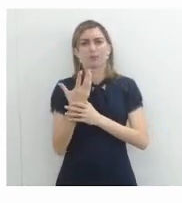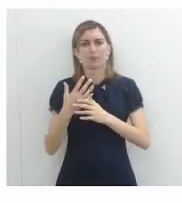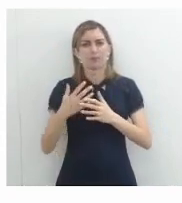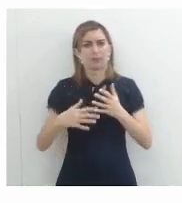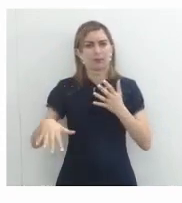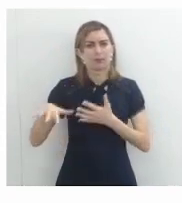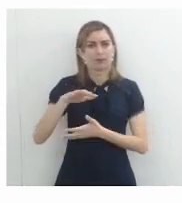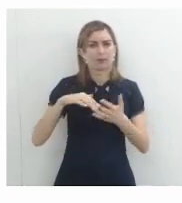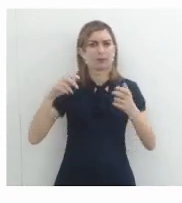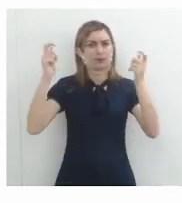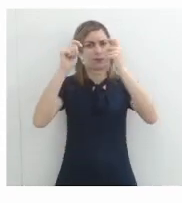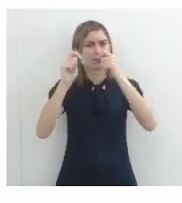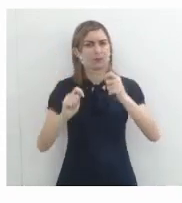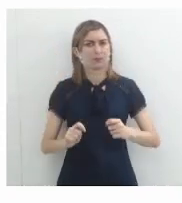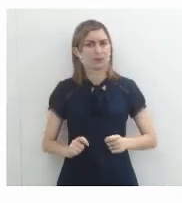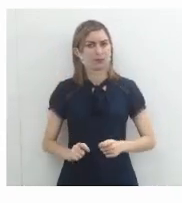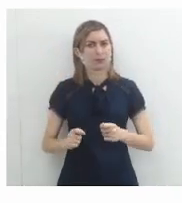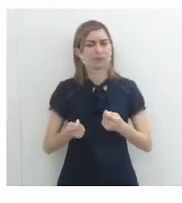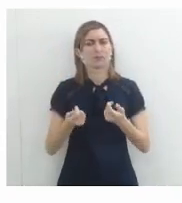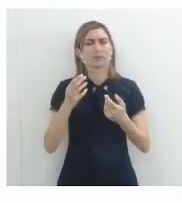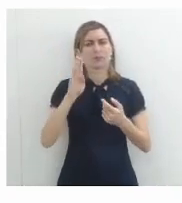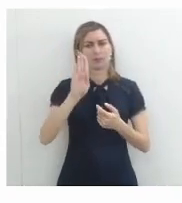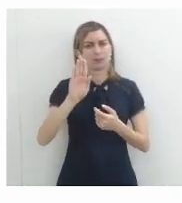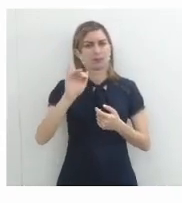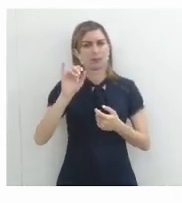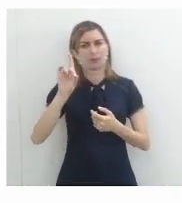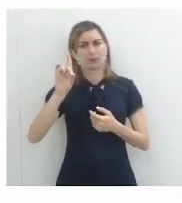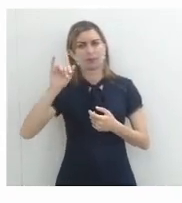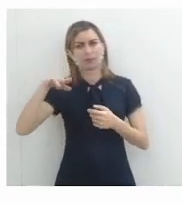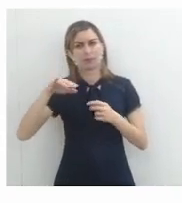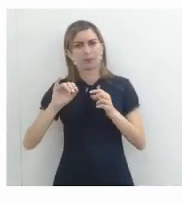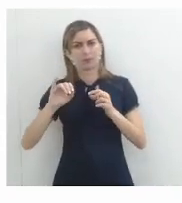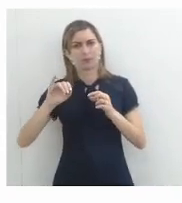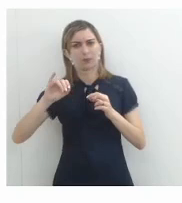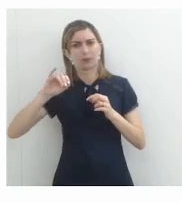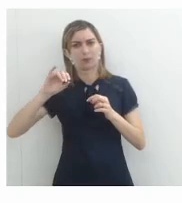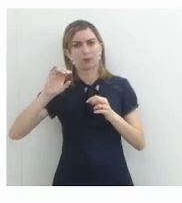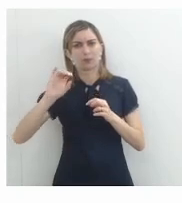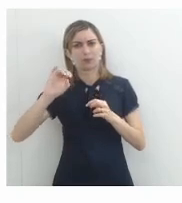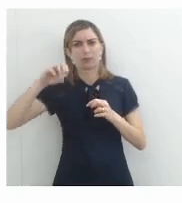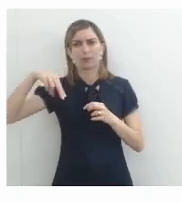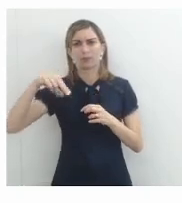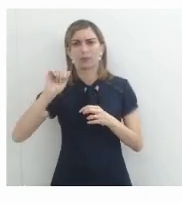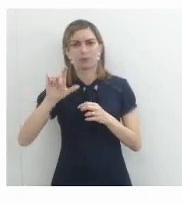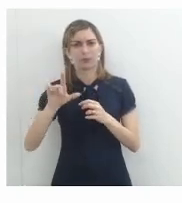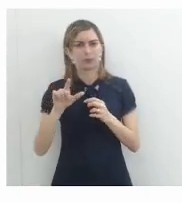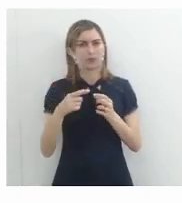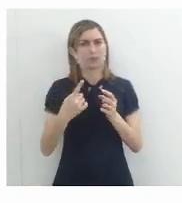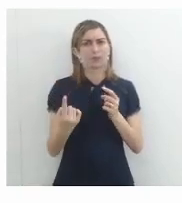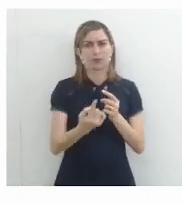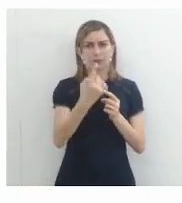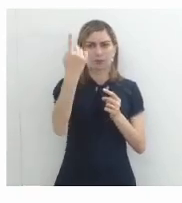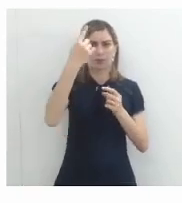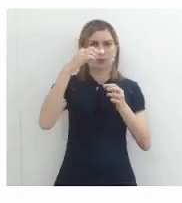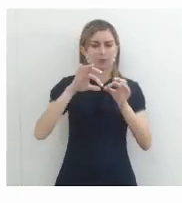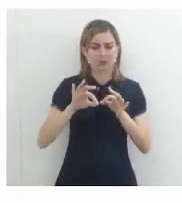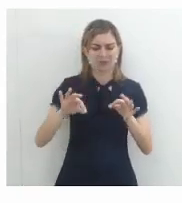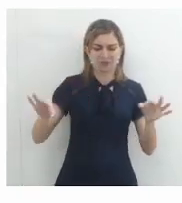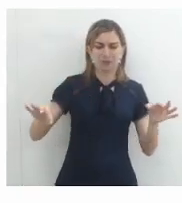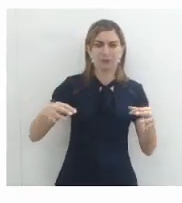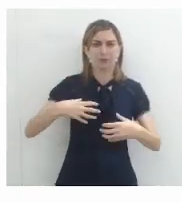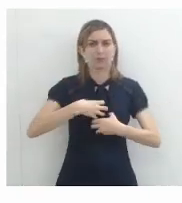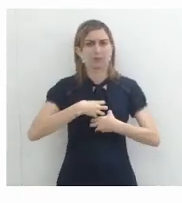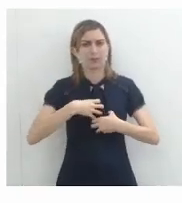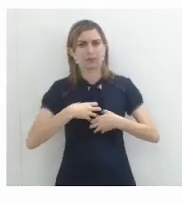manifestações artísticas bidimensionais, né, com largura e altura, que ajudam a expressar nossa forma de sentir, enxergar